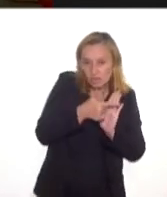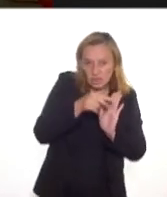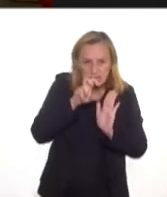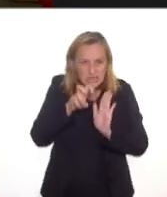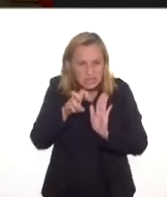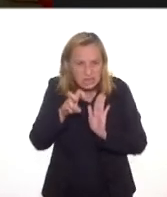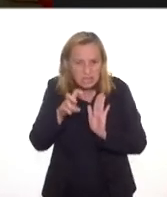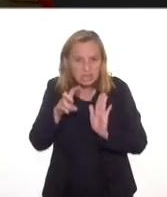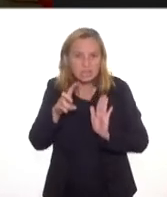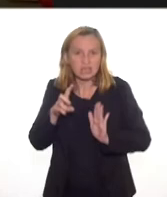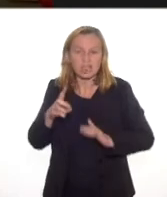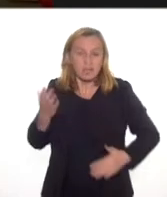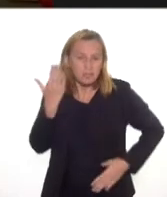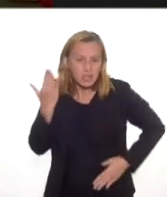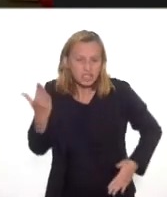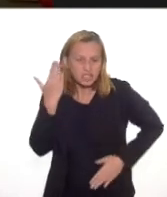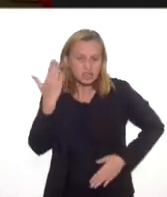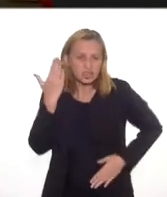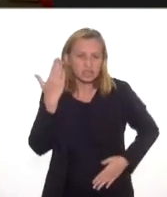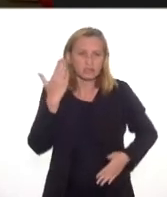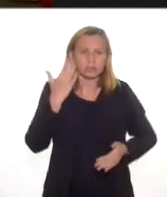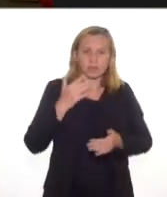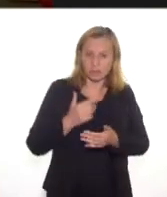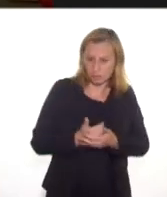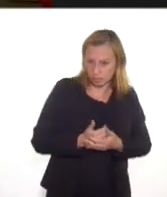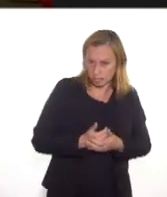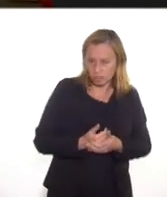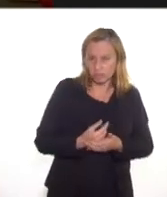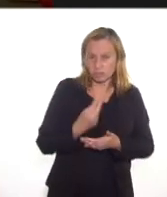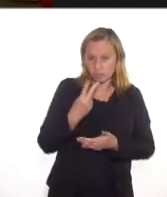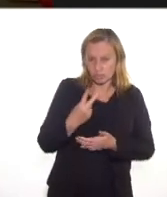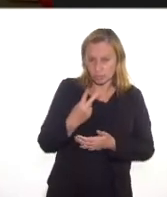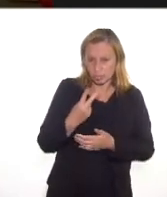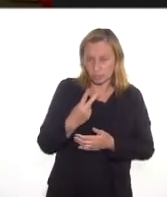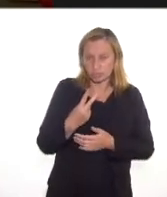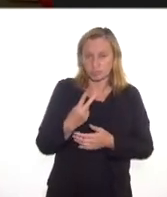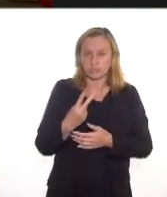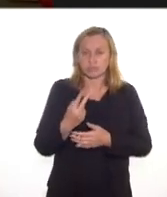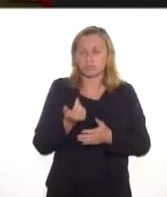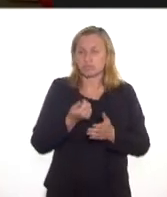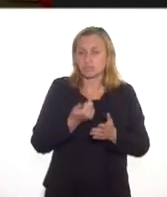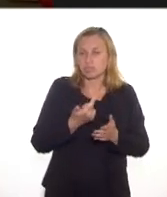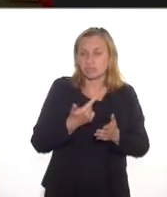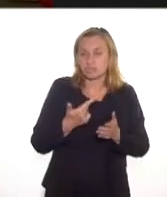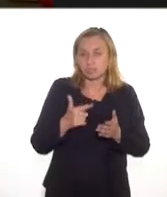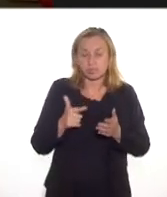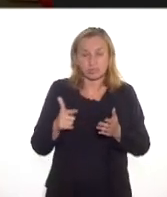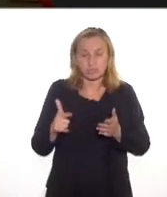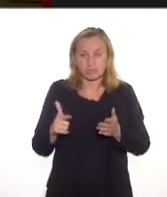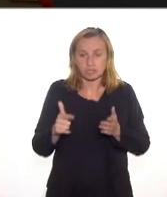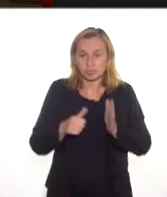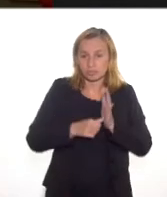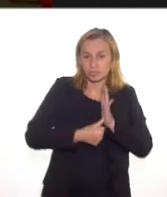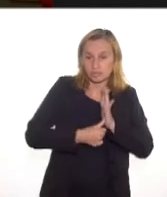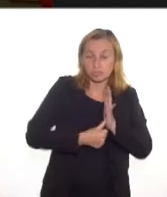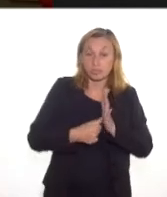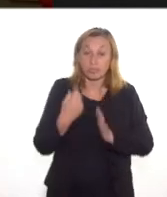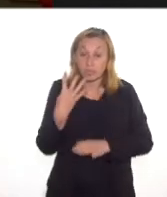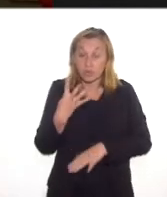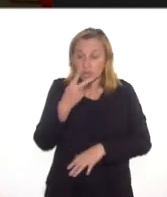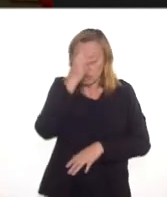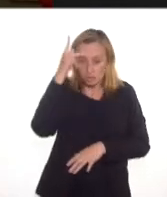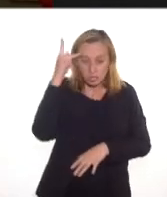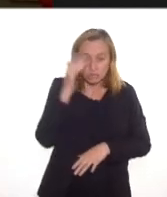tinham antecedentes criminais, 2 vítimas não tinha uma sequer anotação e 4 das pessoas que